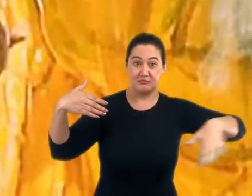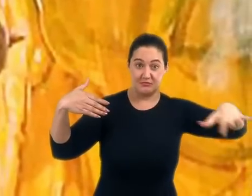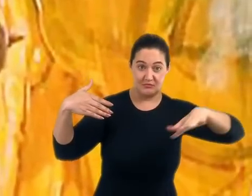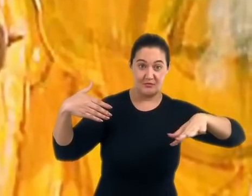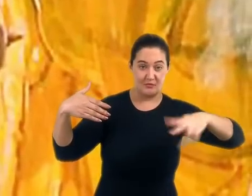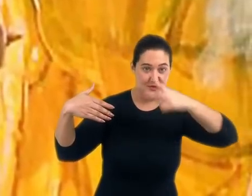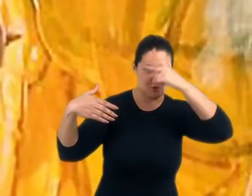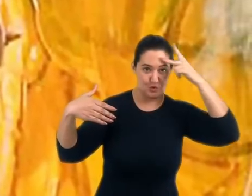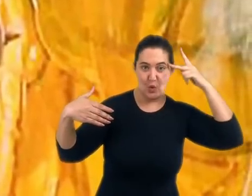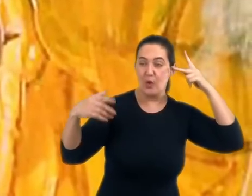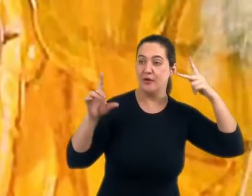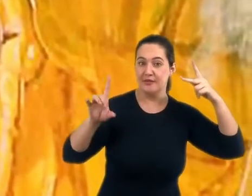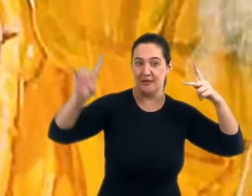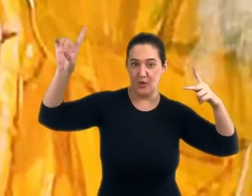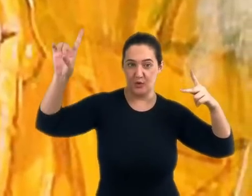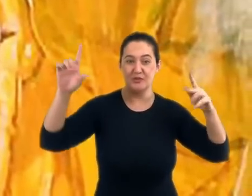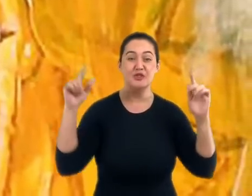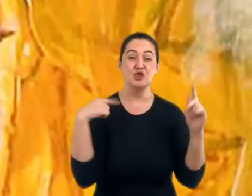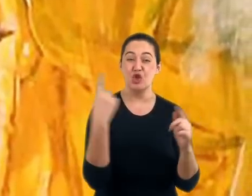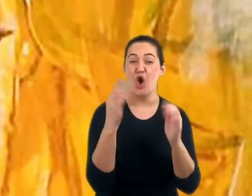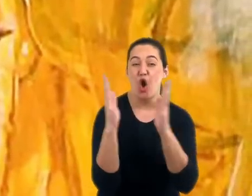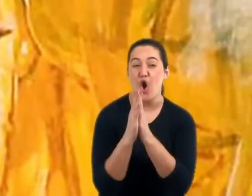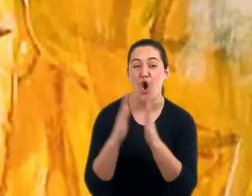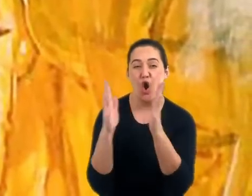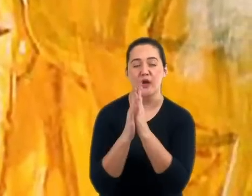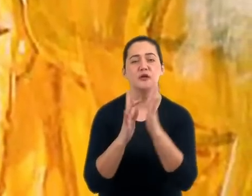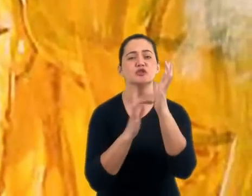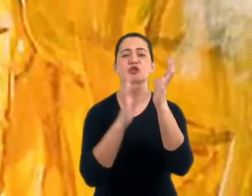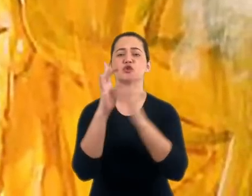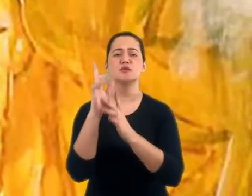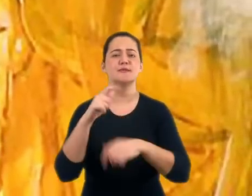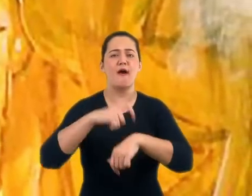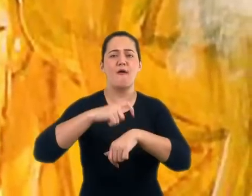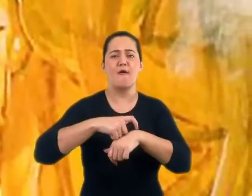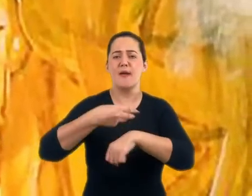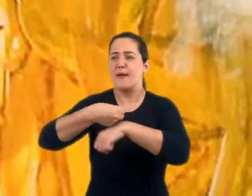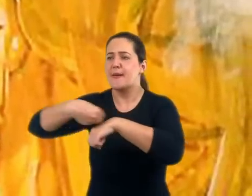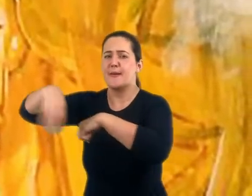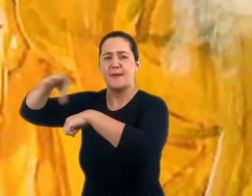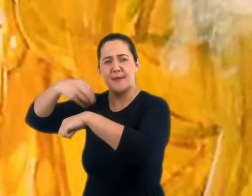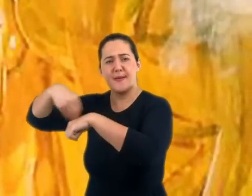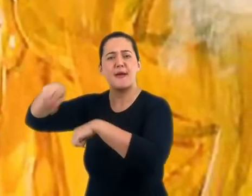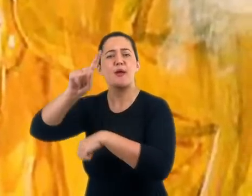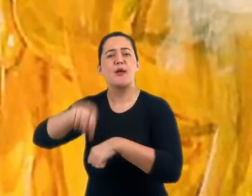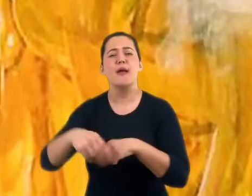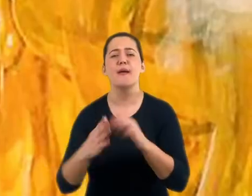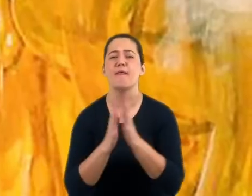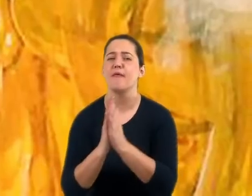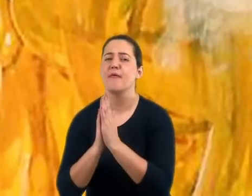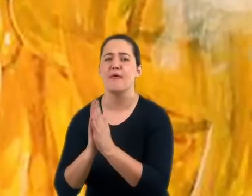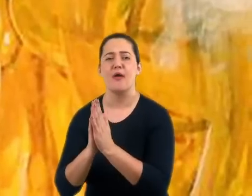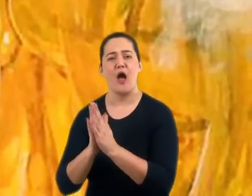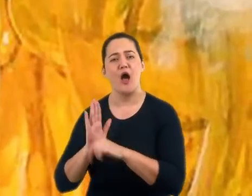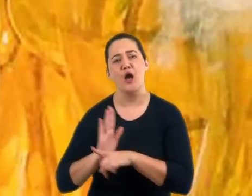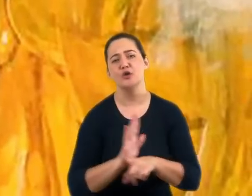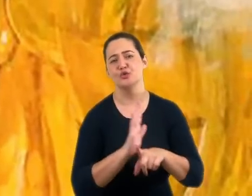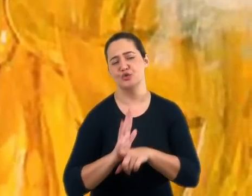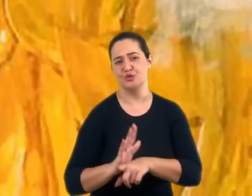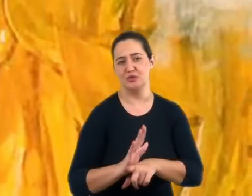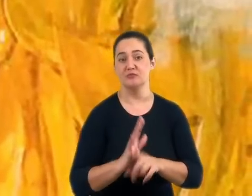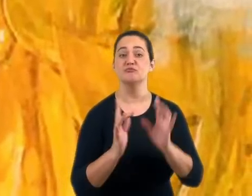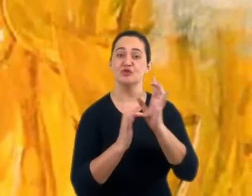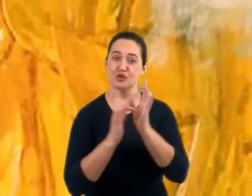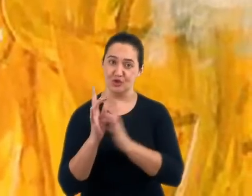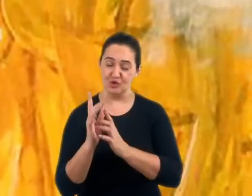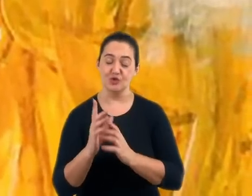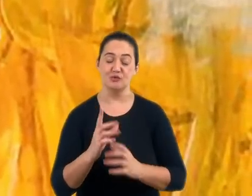nossas orações sobem ao céu, Jesus intercede por nós. Interceder significa pleitear em favor de outra pessoa.